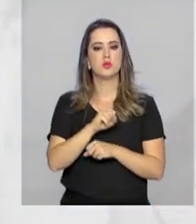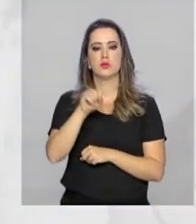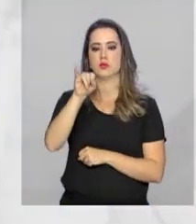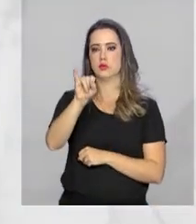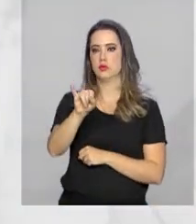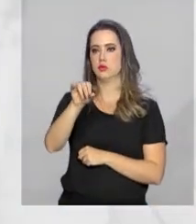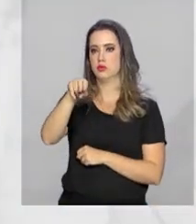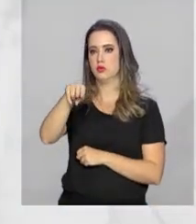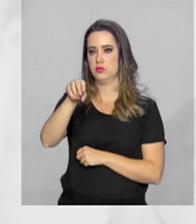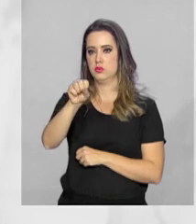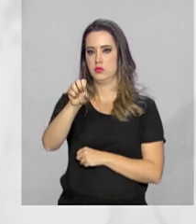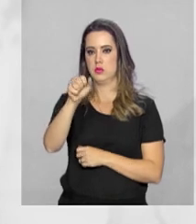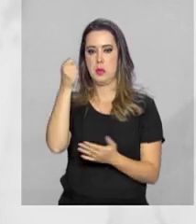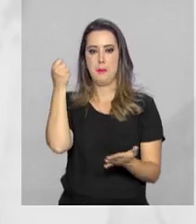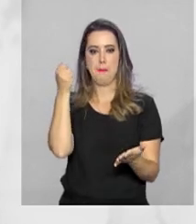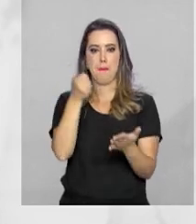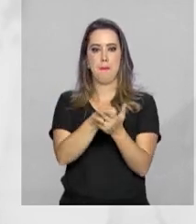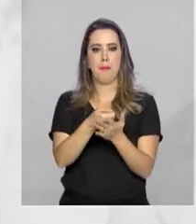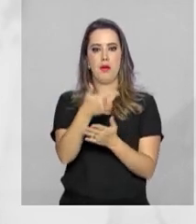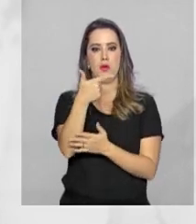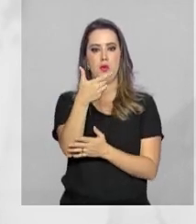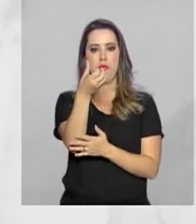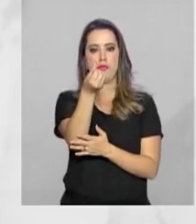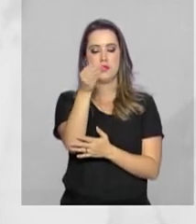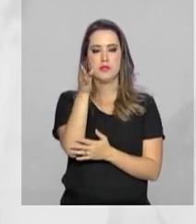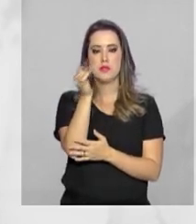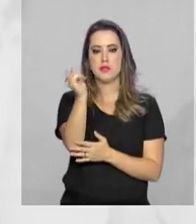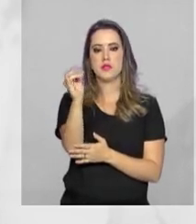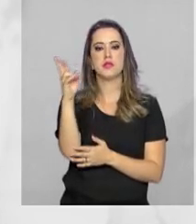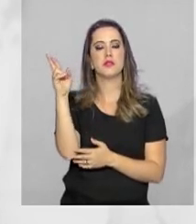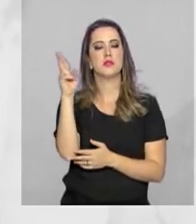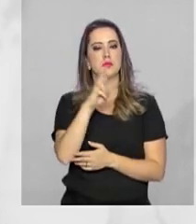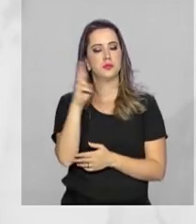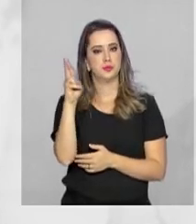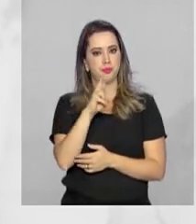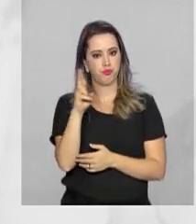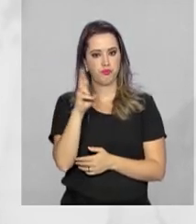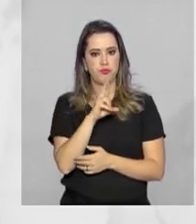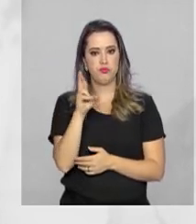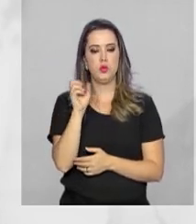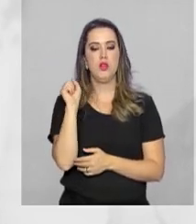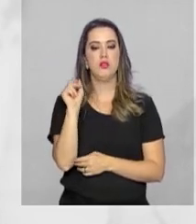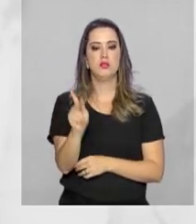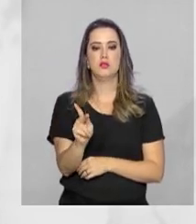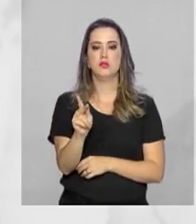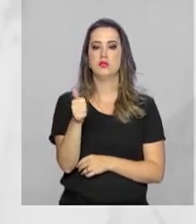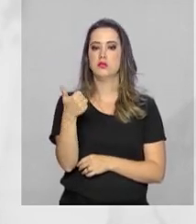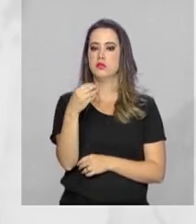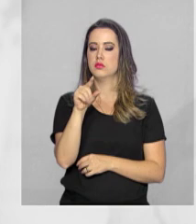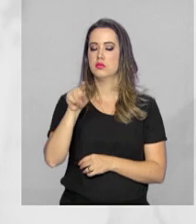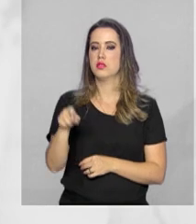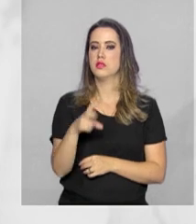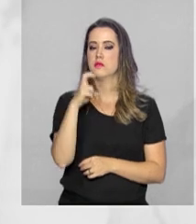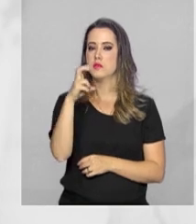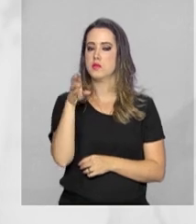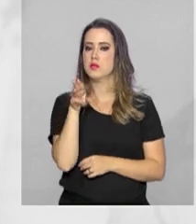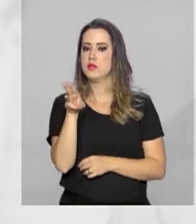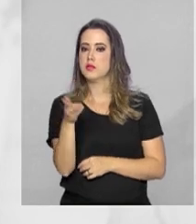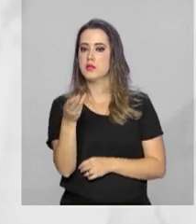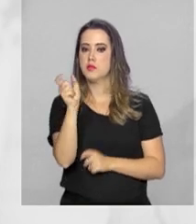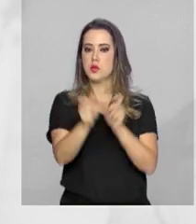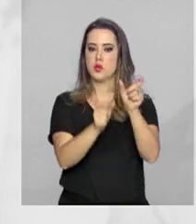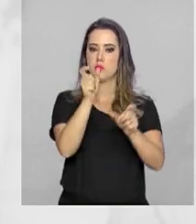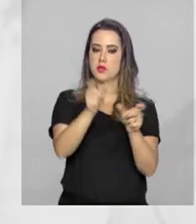26 bilhões e 800 milhões de reais em aposentadorias dos 10 milhões e 500 mil beneficiários